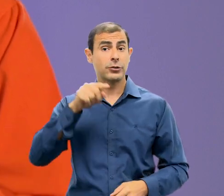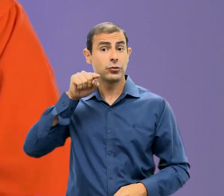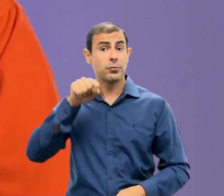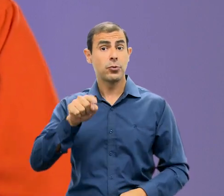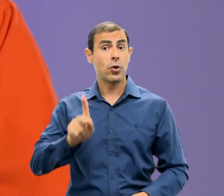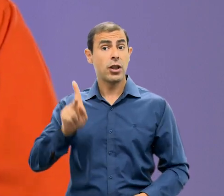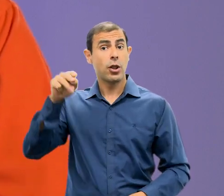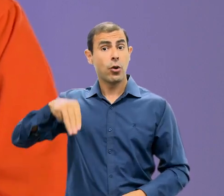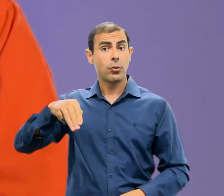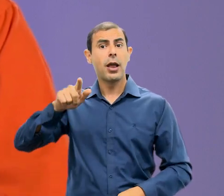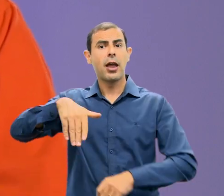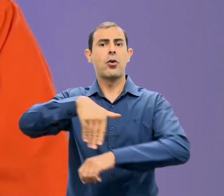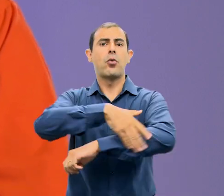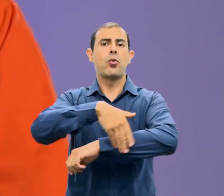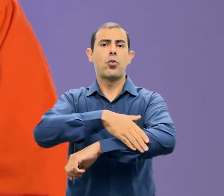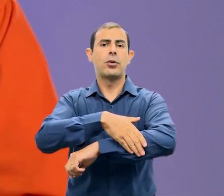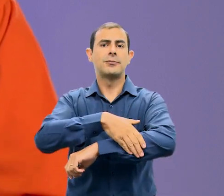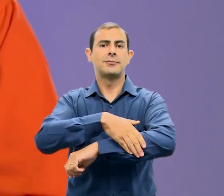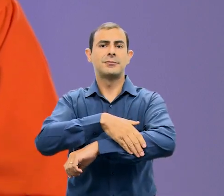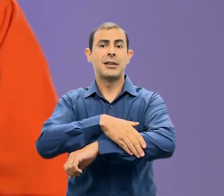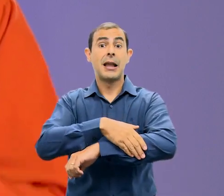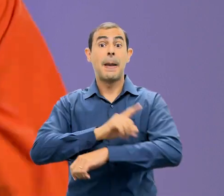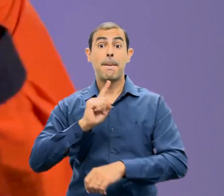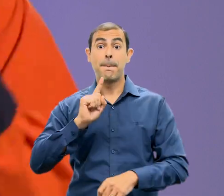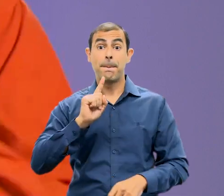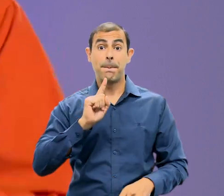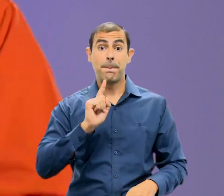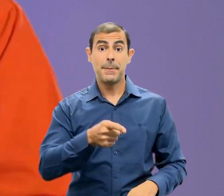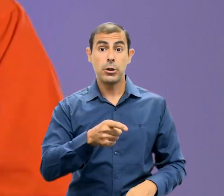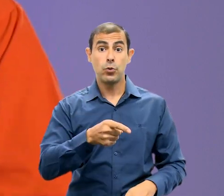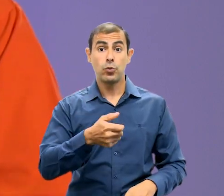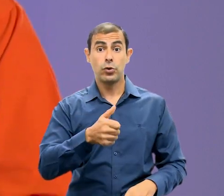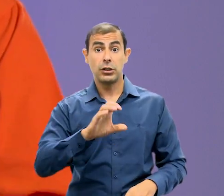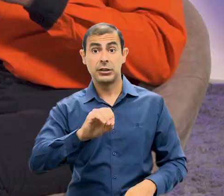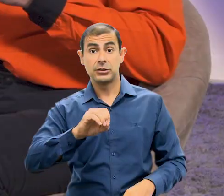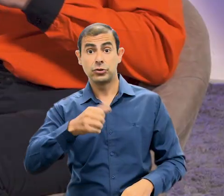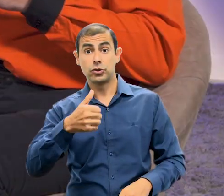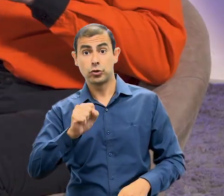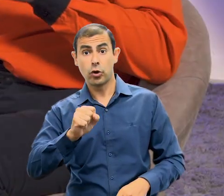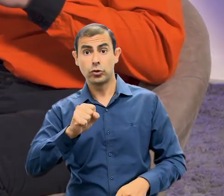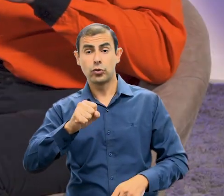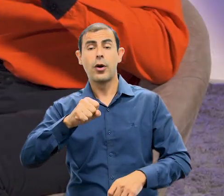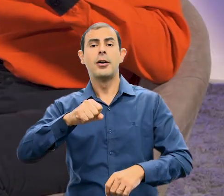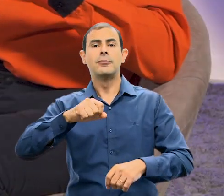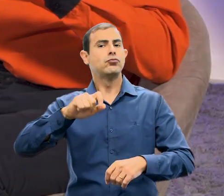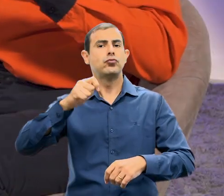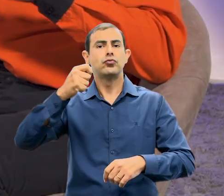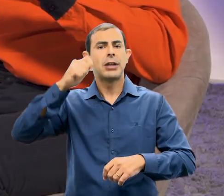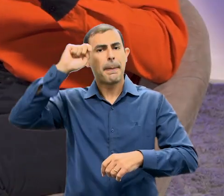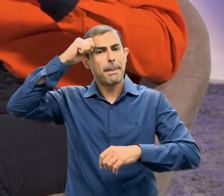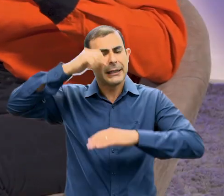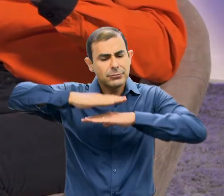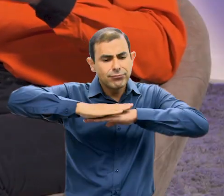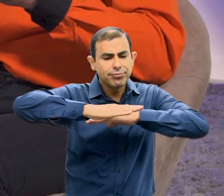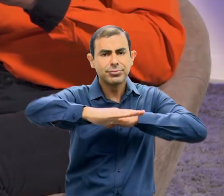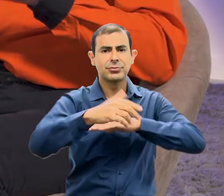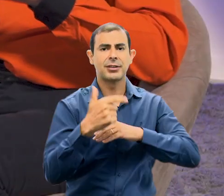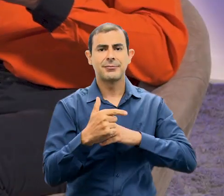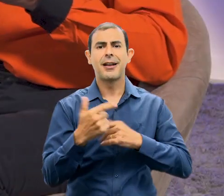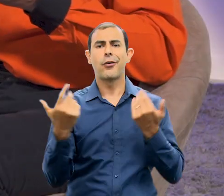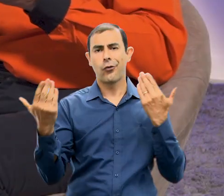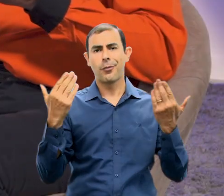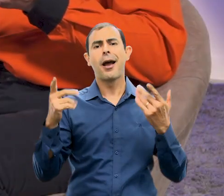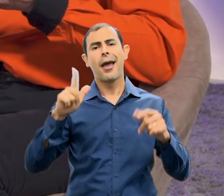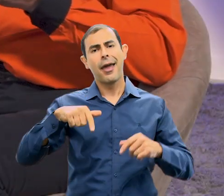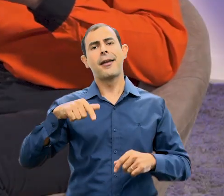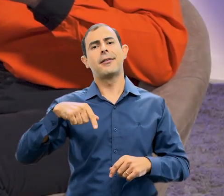4.000, 1.018 não tem qualquer tipo de pavimentação, que é o problema do Noroeste, que é um bairro que é desconsiderado há 62